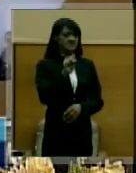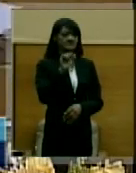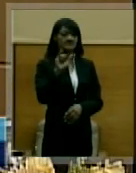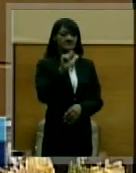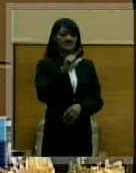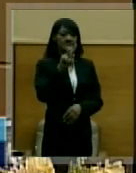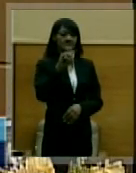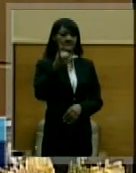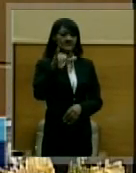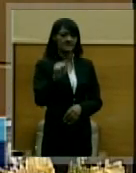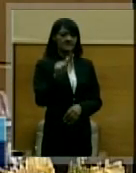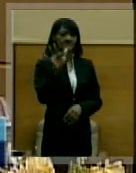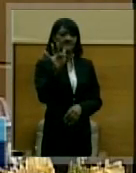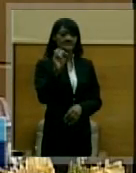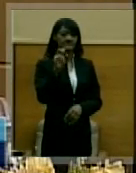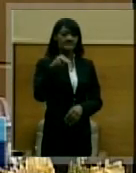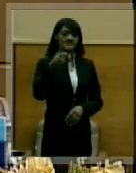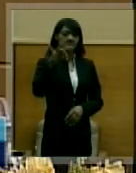Fontes.